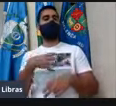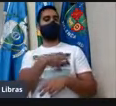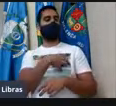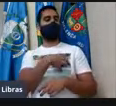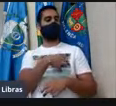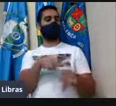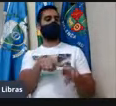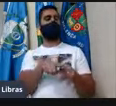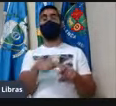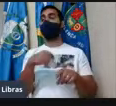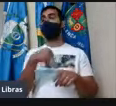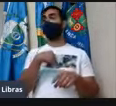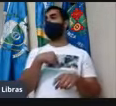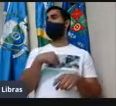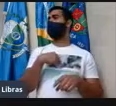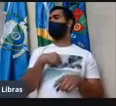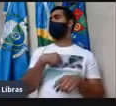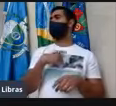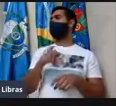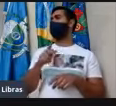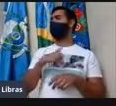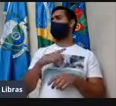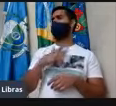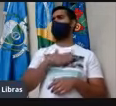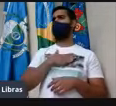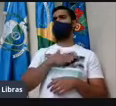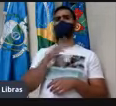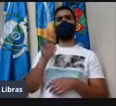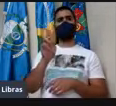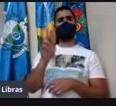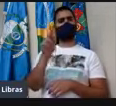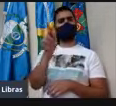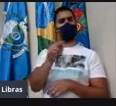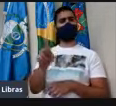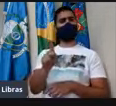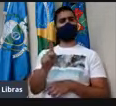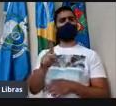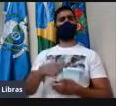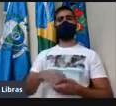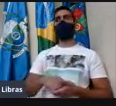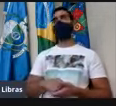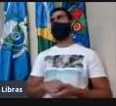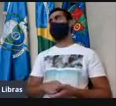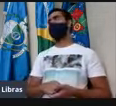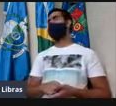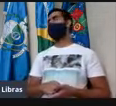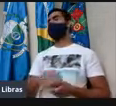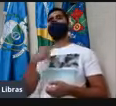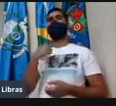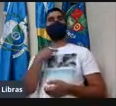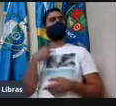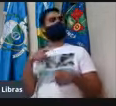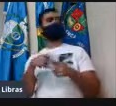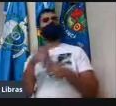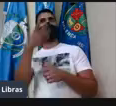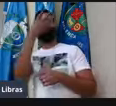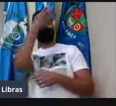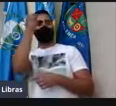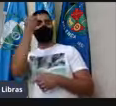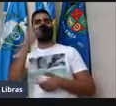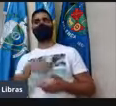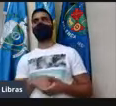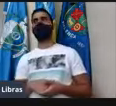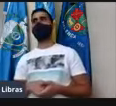deixar. Eu que levo o nome professor na minha vida pública, não poderia deixar passar em